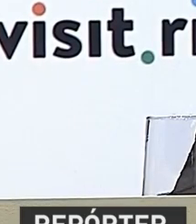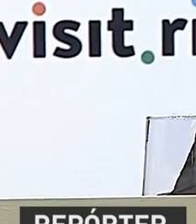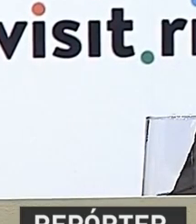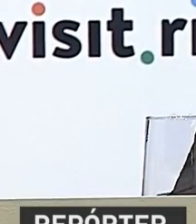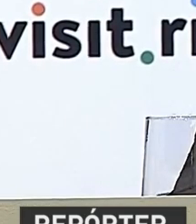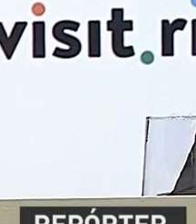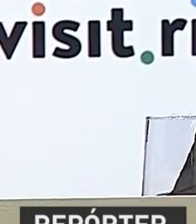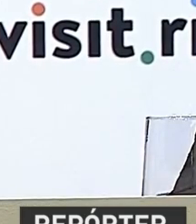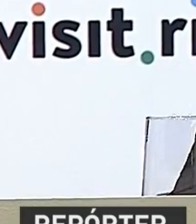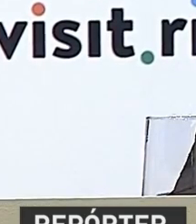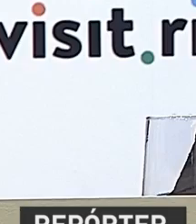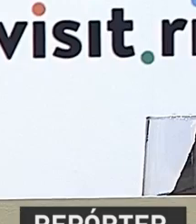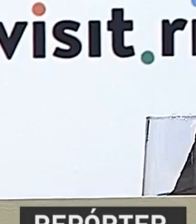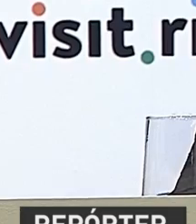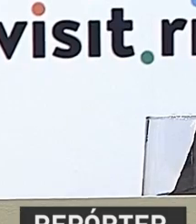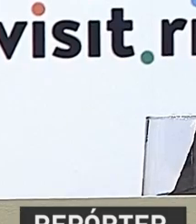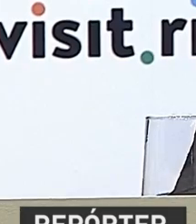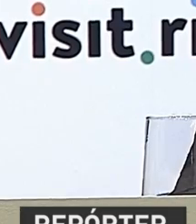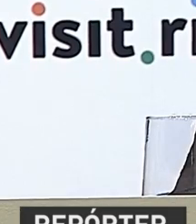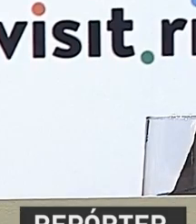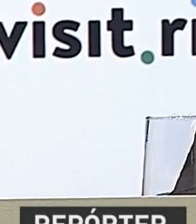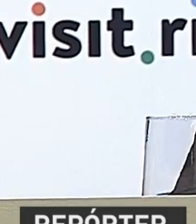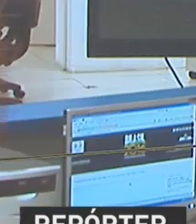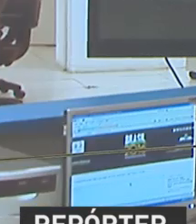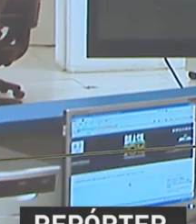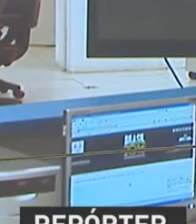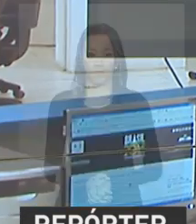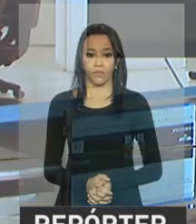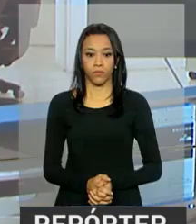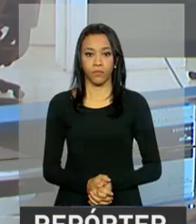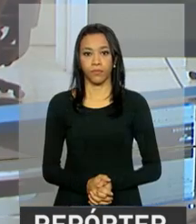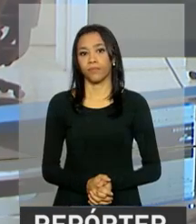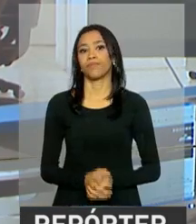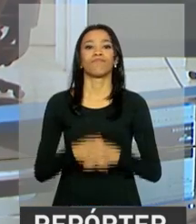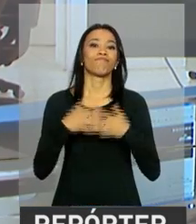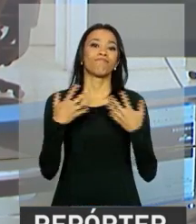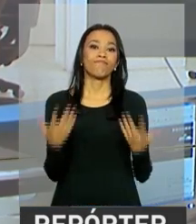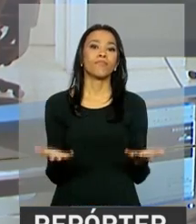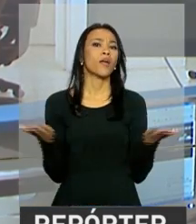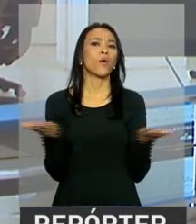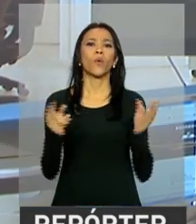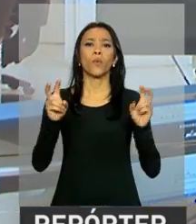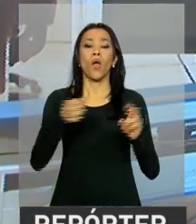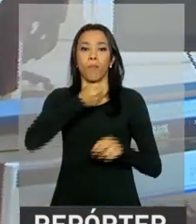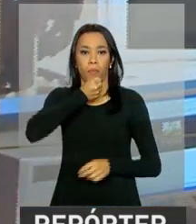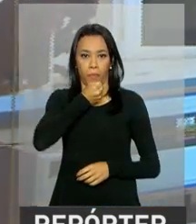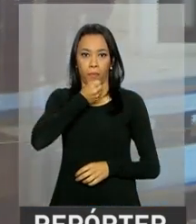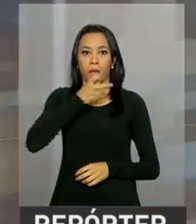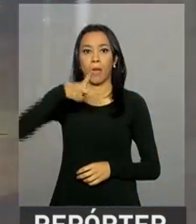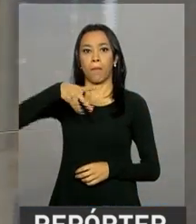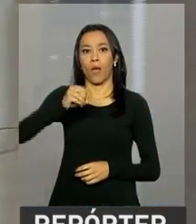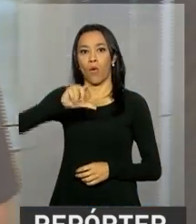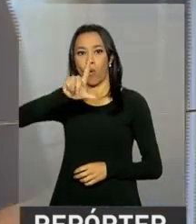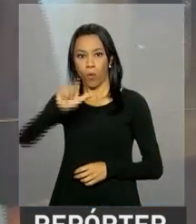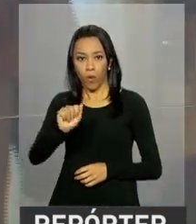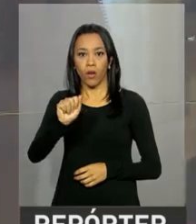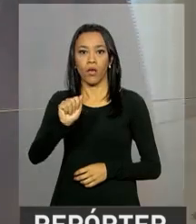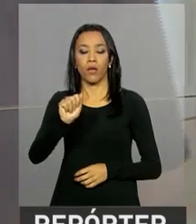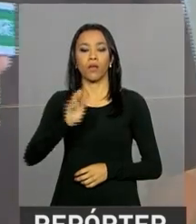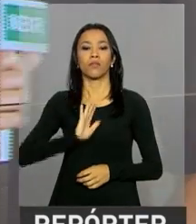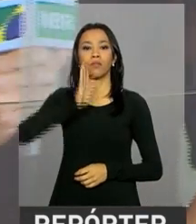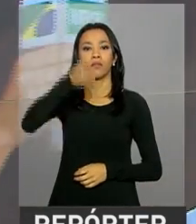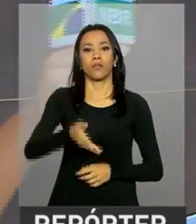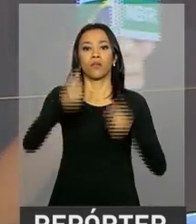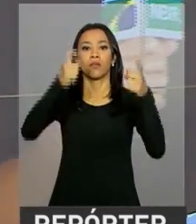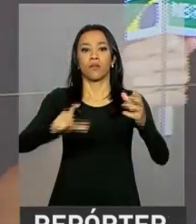acabar com as diferenças regionais e sociais que existem. Nós vamos falar agora com a repórter Paola de Orte, que está no